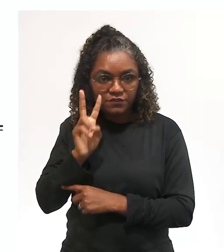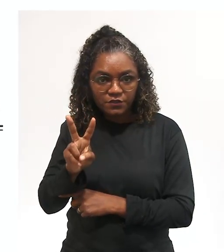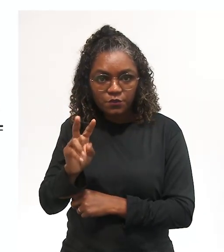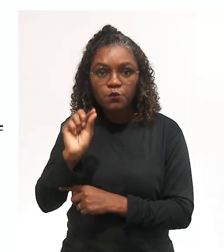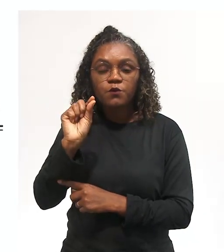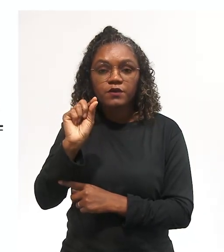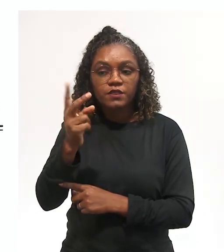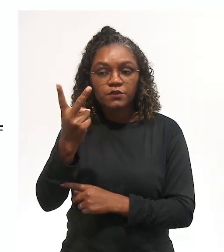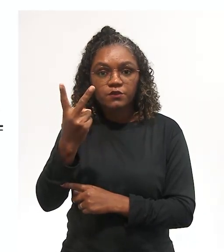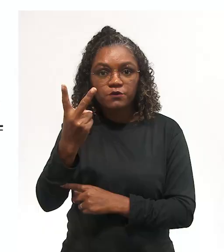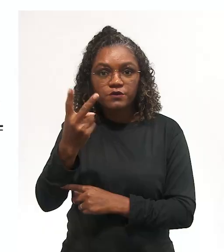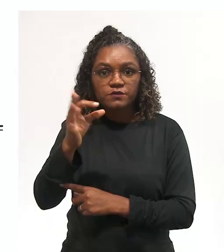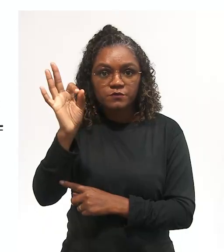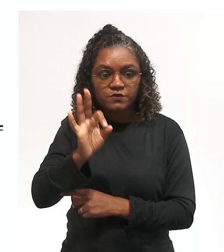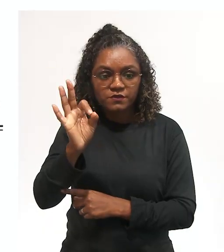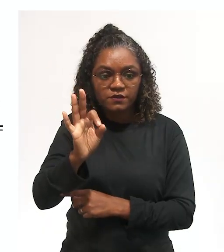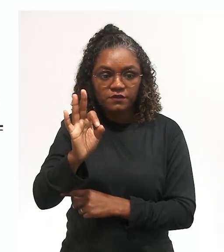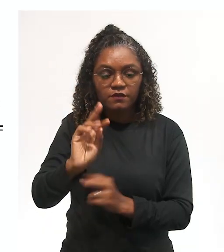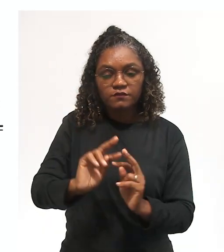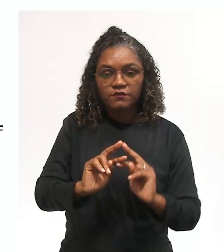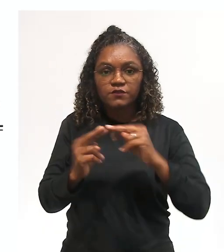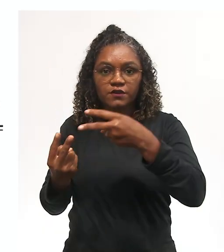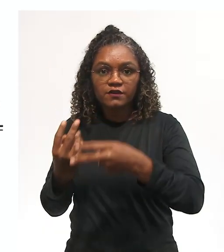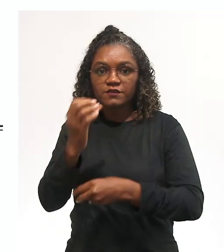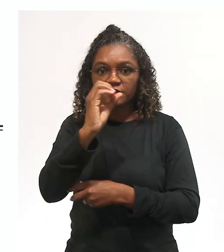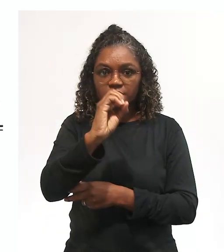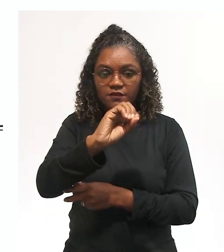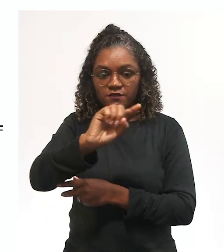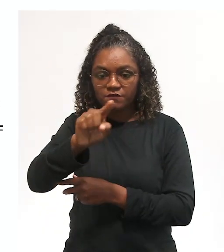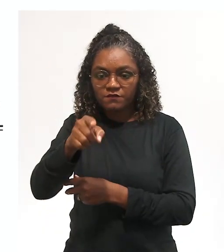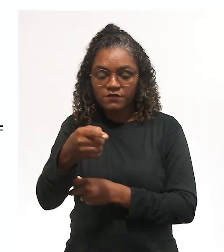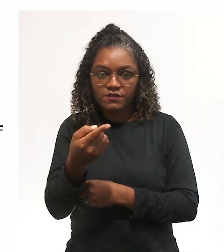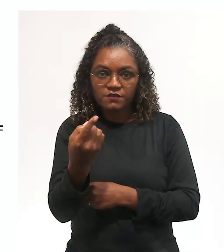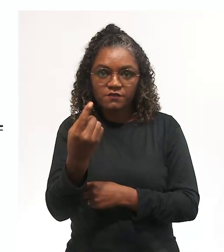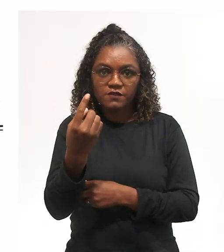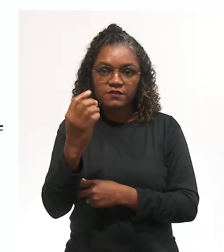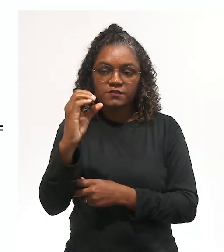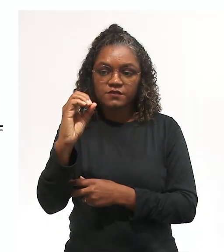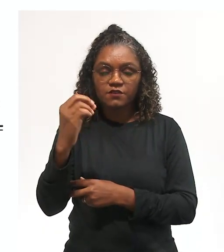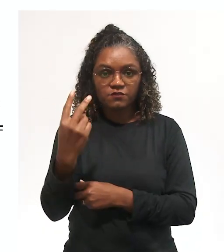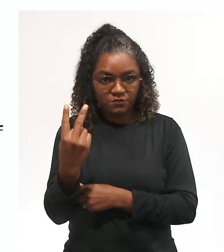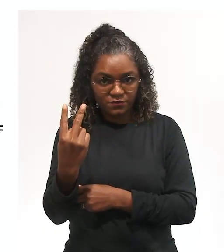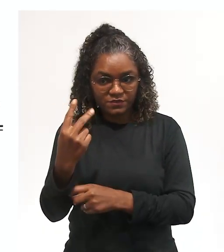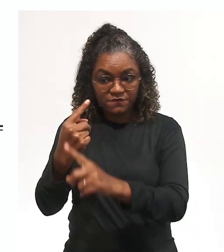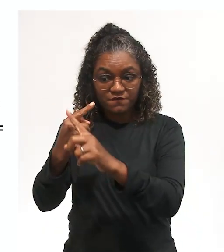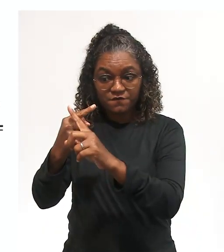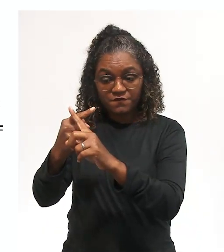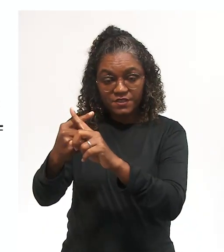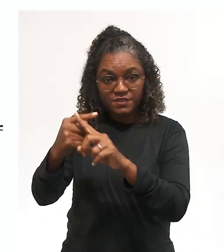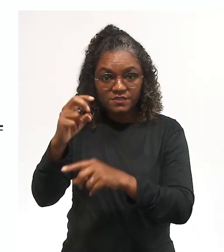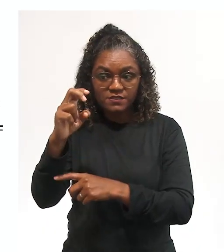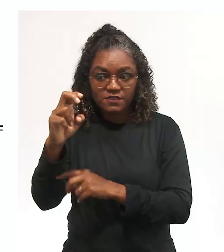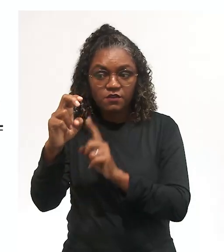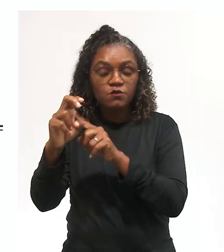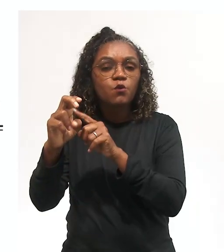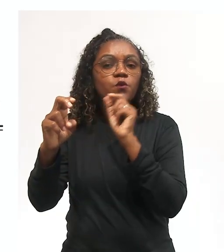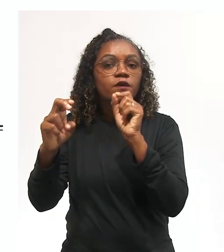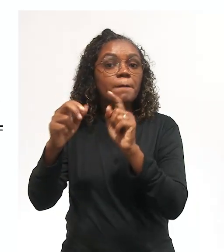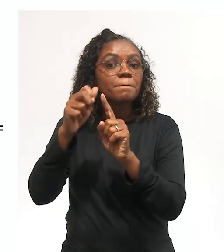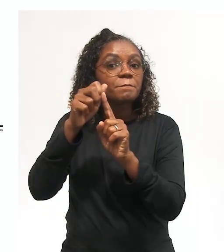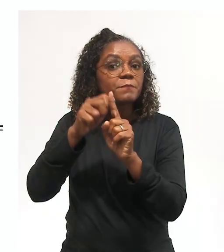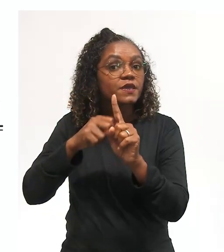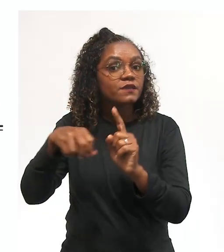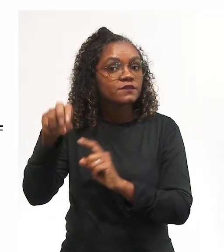para a forma decimal ficou 0,02, vezes 5, porque é aplicado durante 5 meses.